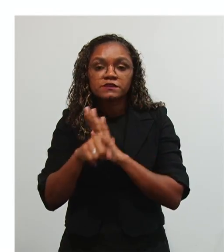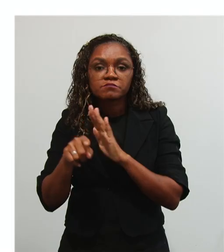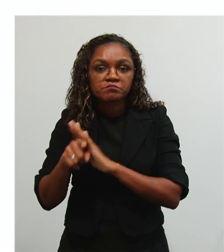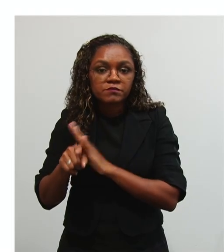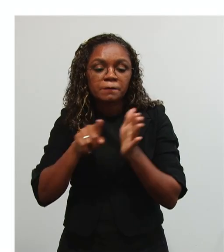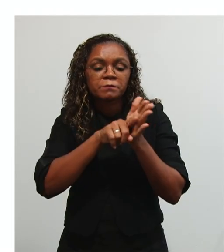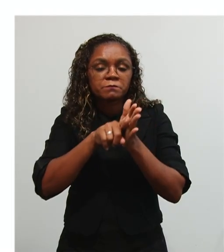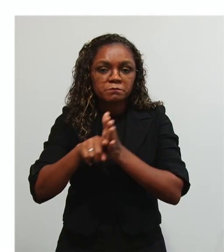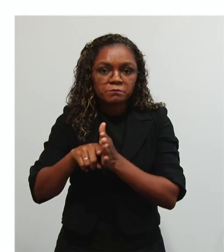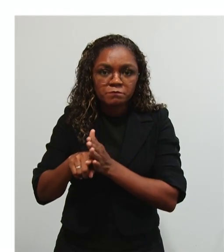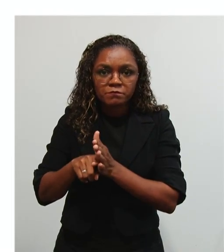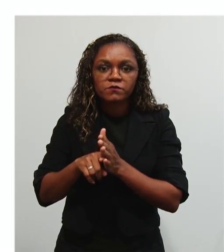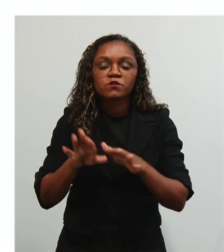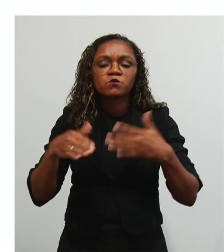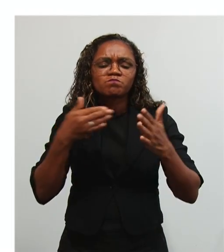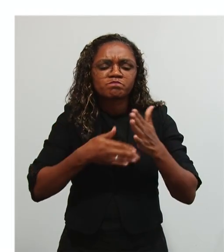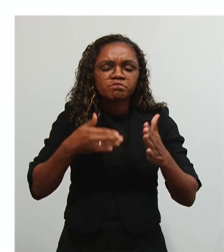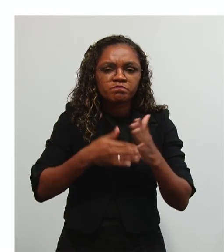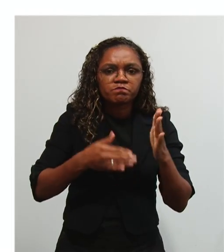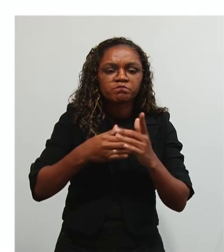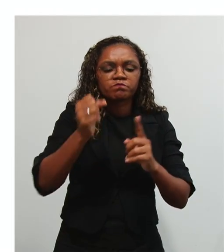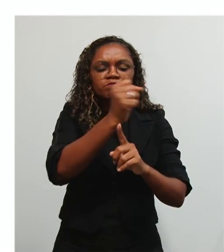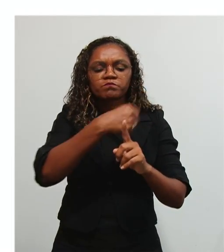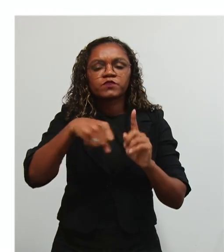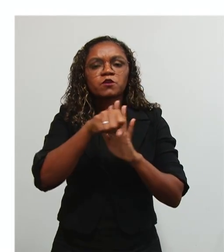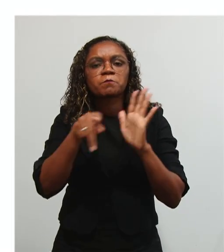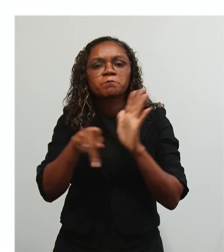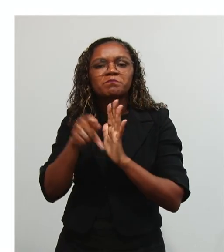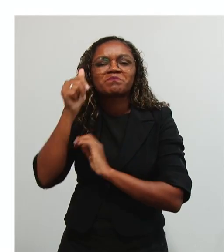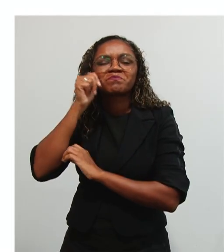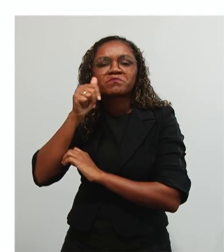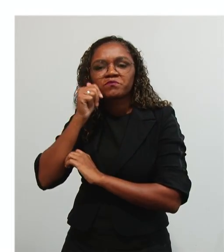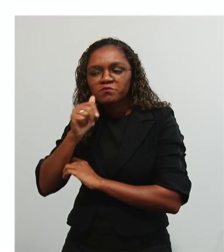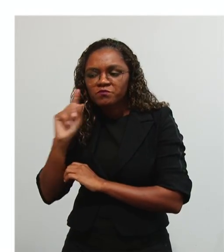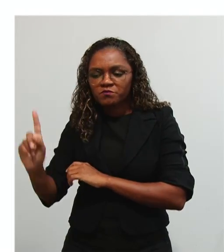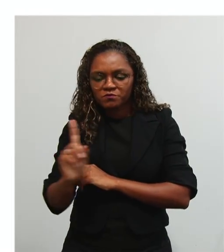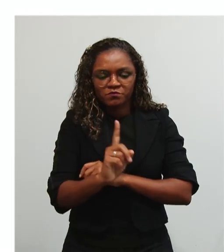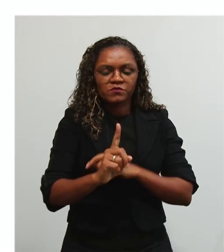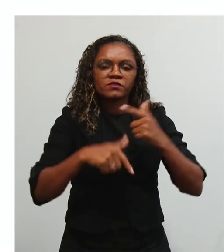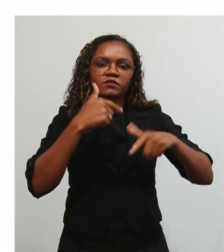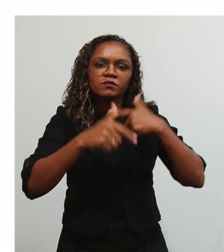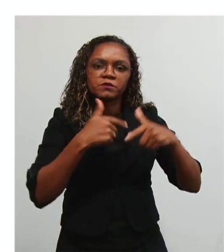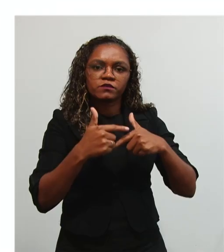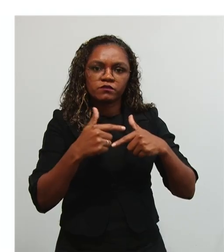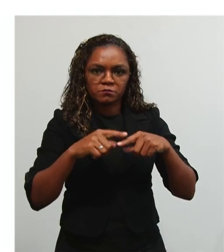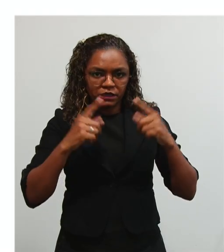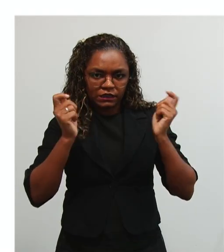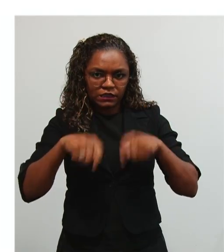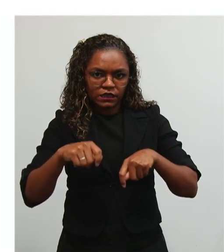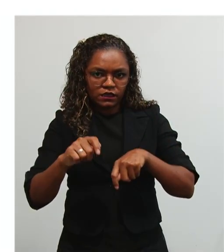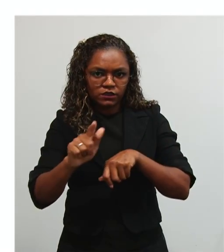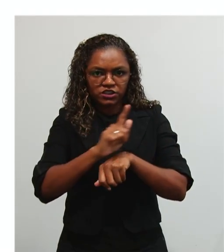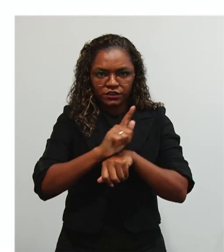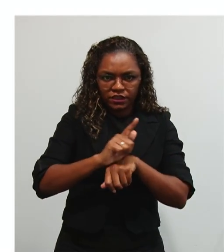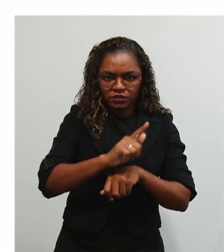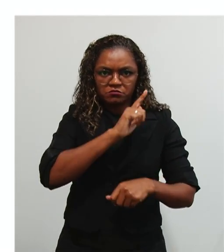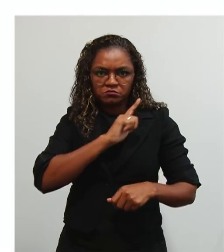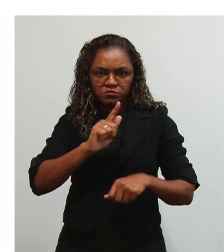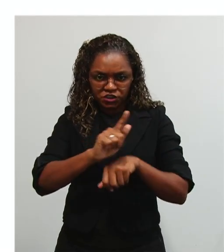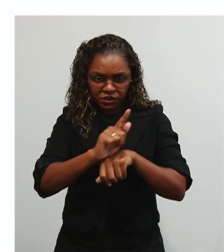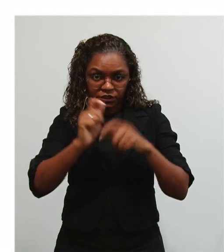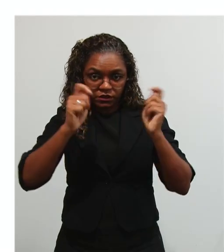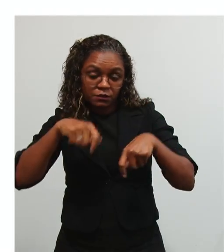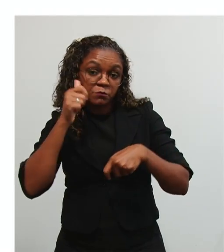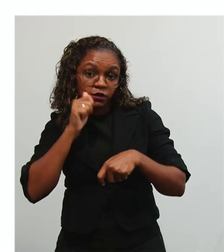se deparam as mulheres para ascender a funções gerenciais, ou seja, elas conseguem ir para funções gerenciais ou não, né?